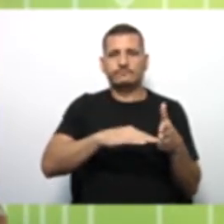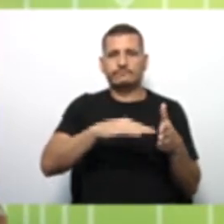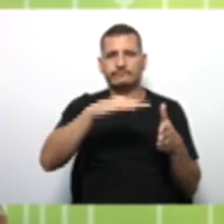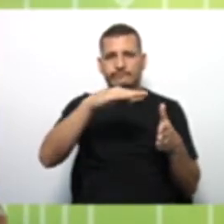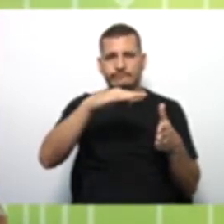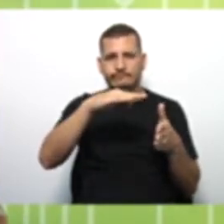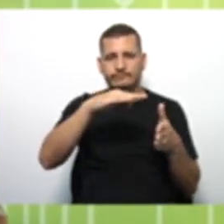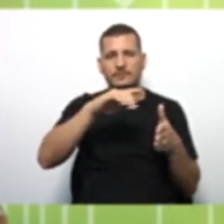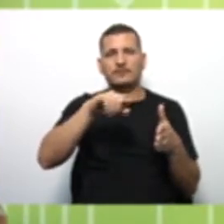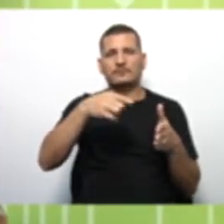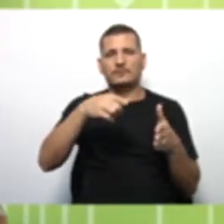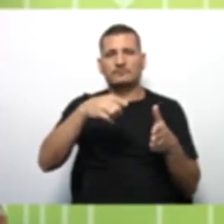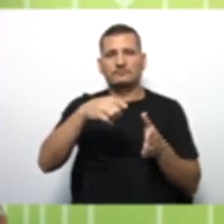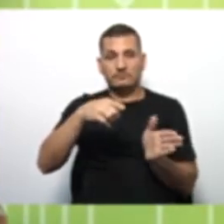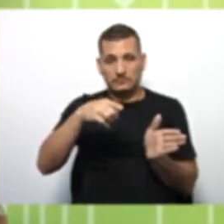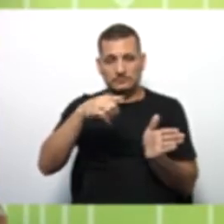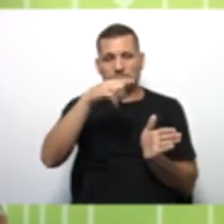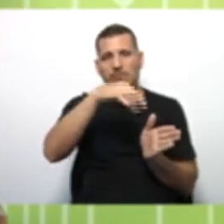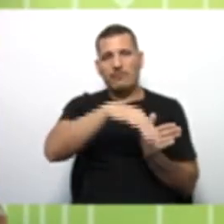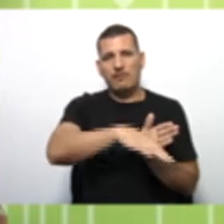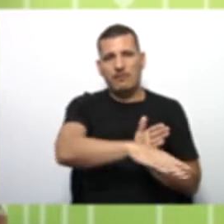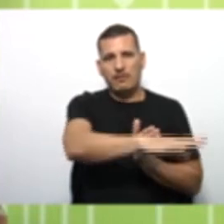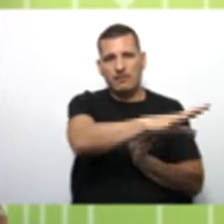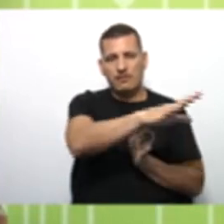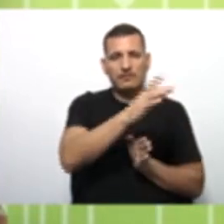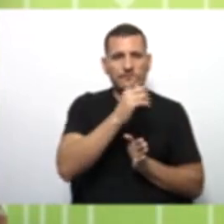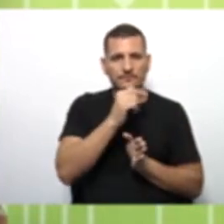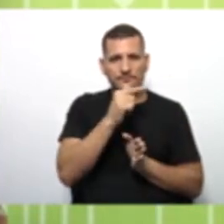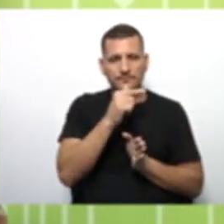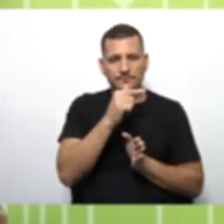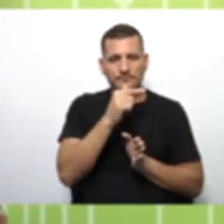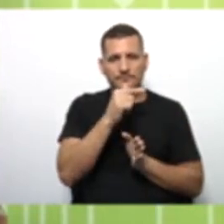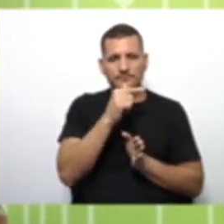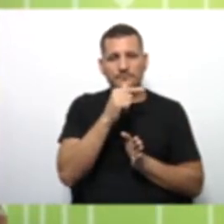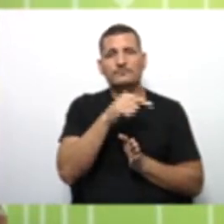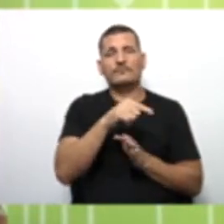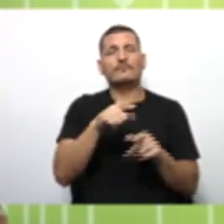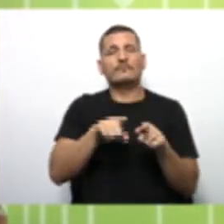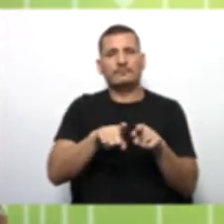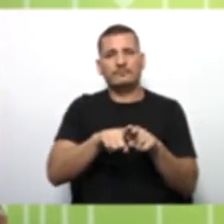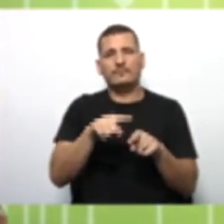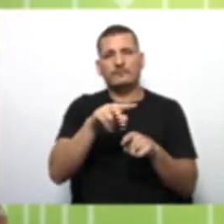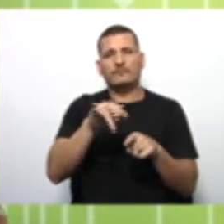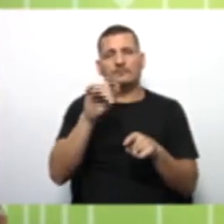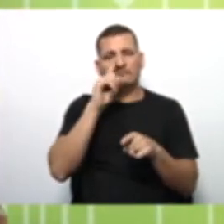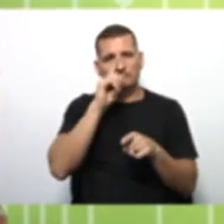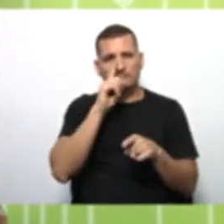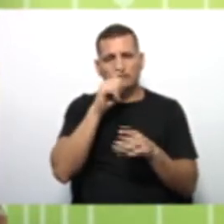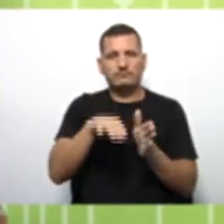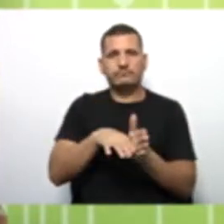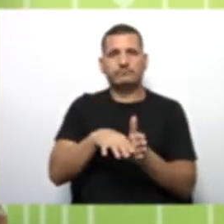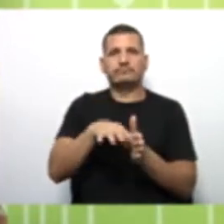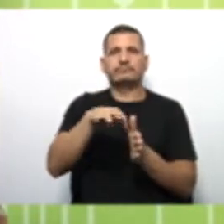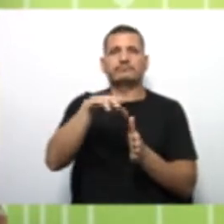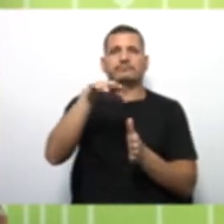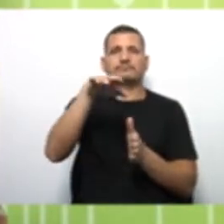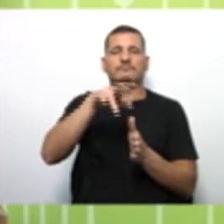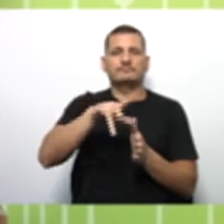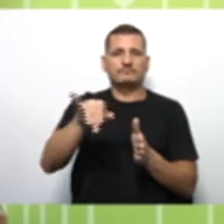evacuar aquela água lá, jogar fora, aquele reservatório, aquilo ali vai gerar um risco, uma enchente, então tudo que está ali próximo